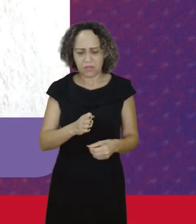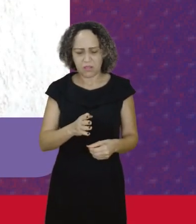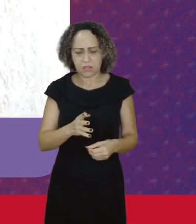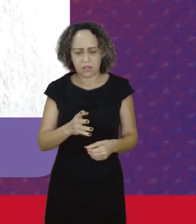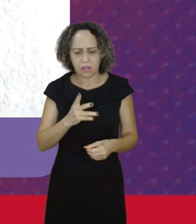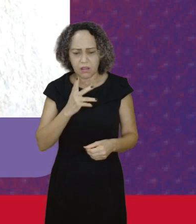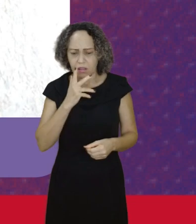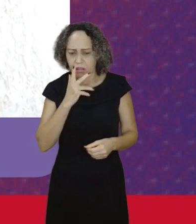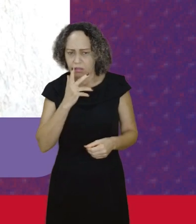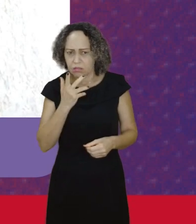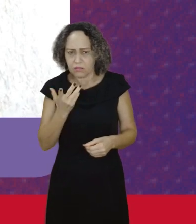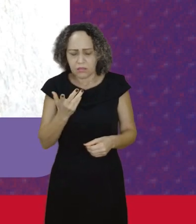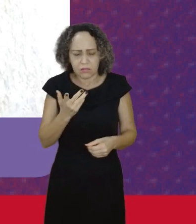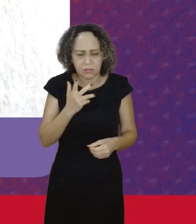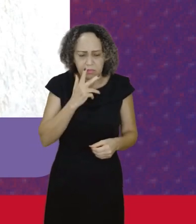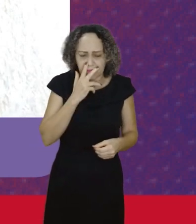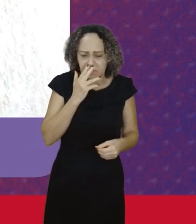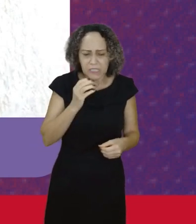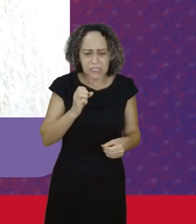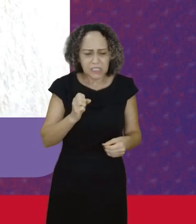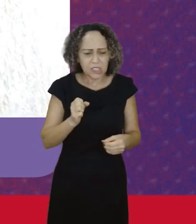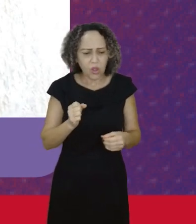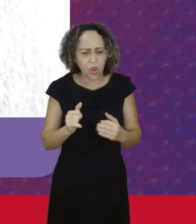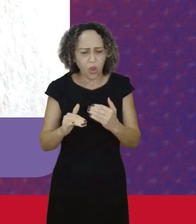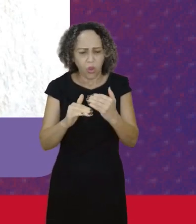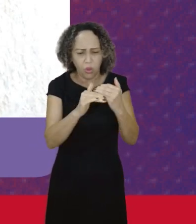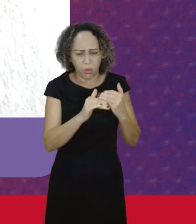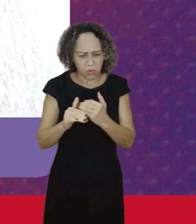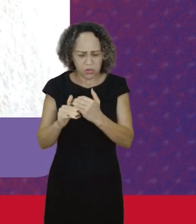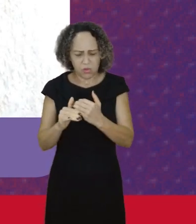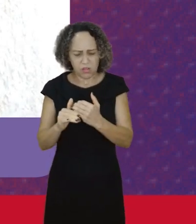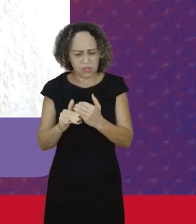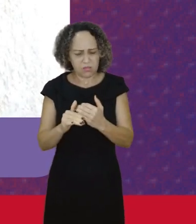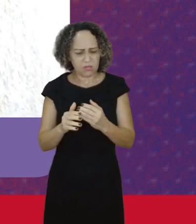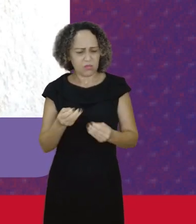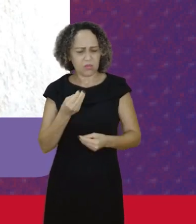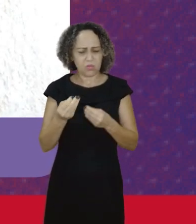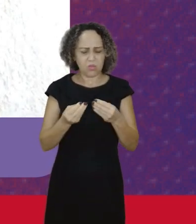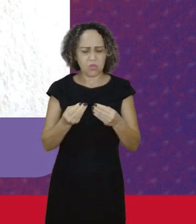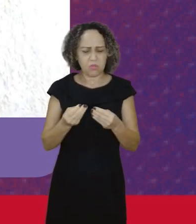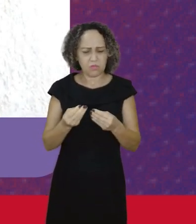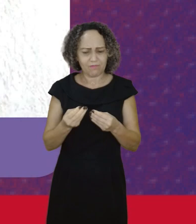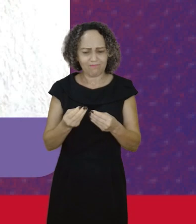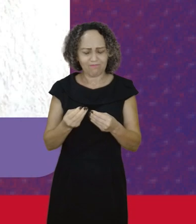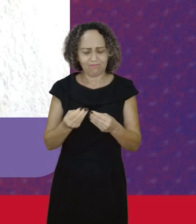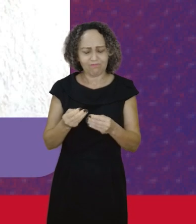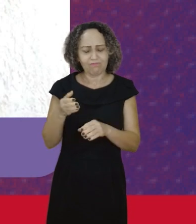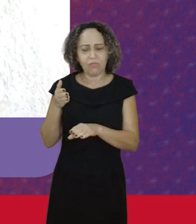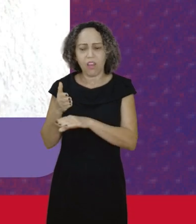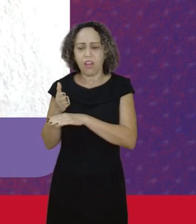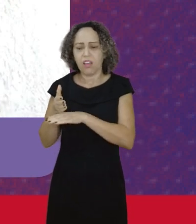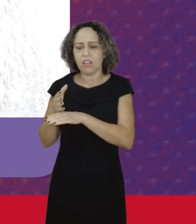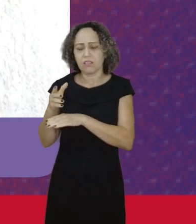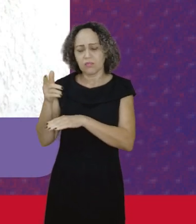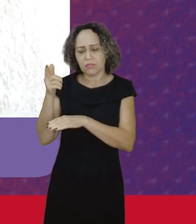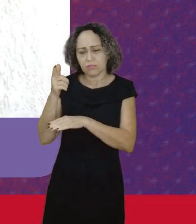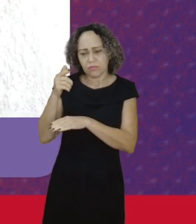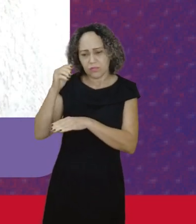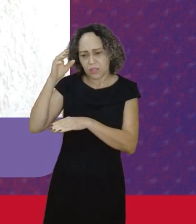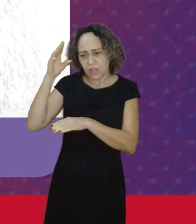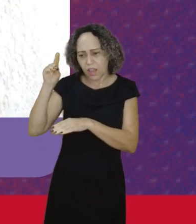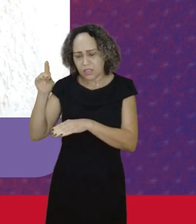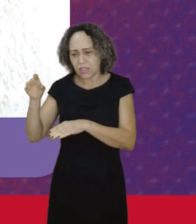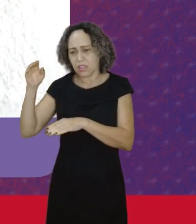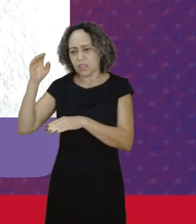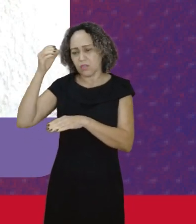adolescentes, como a gente percebe do acesso à ciência, o acesso ao conhecimento, e também porque a escola